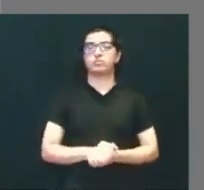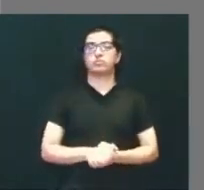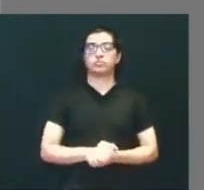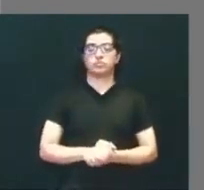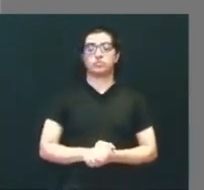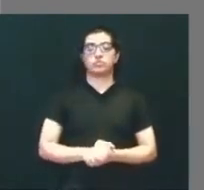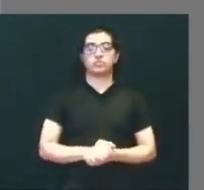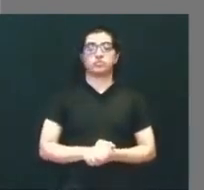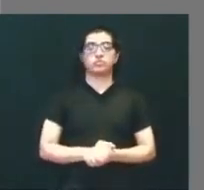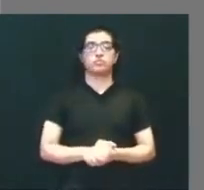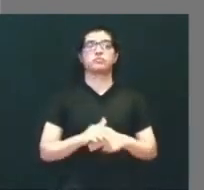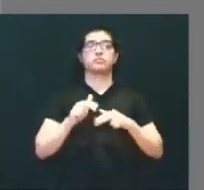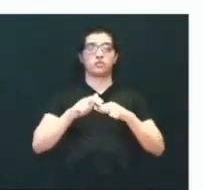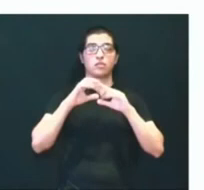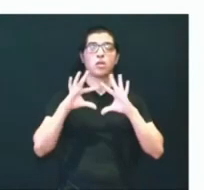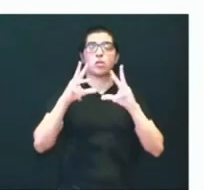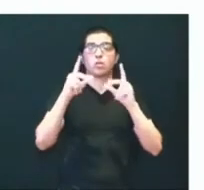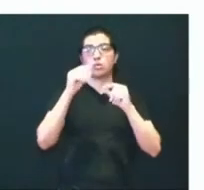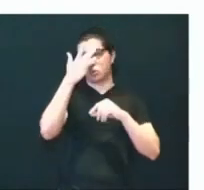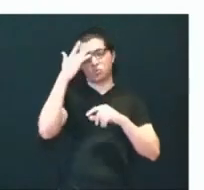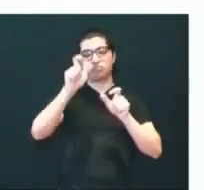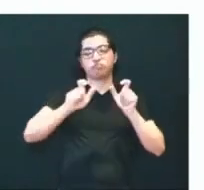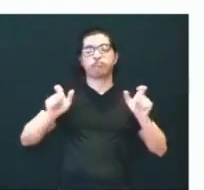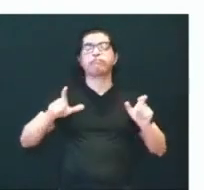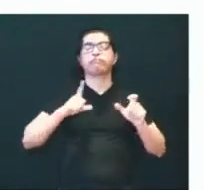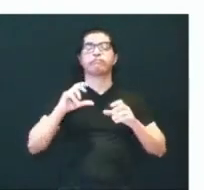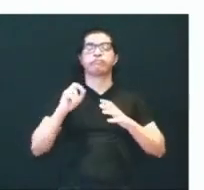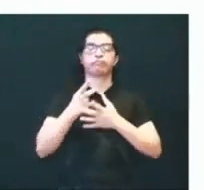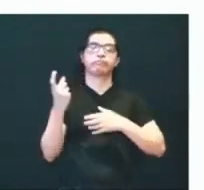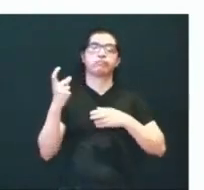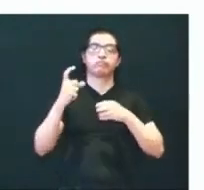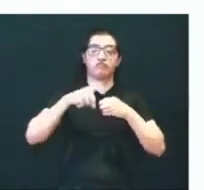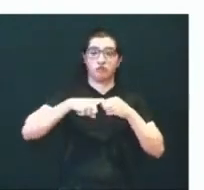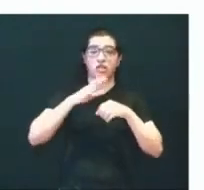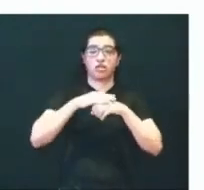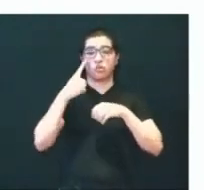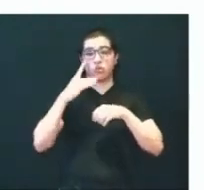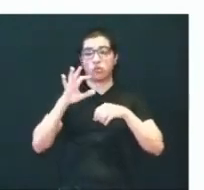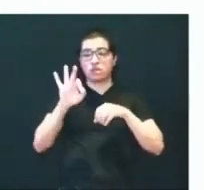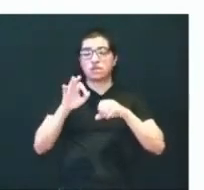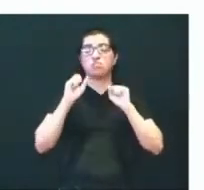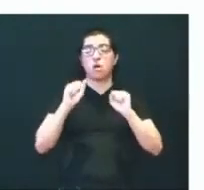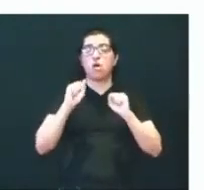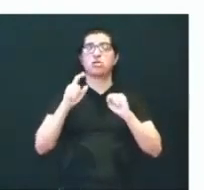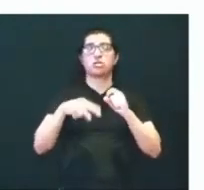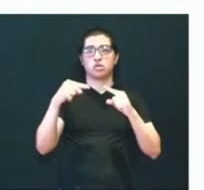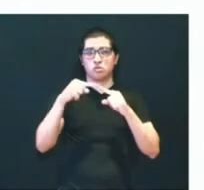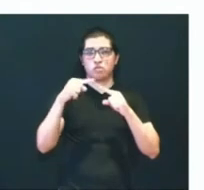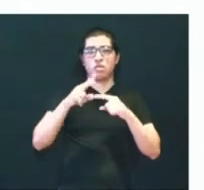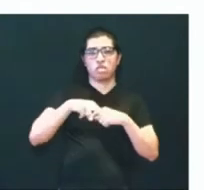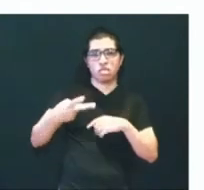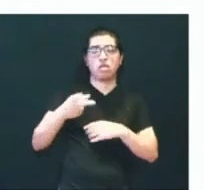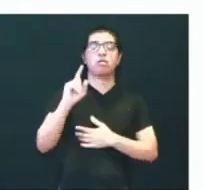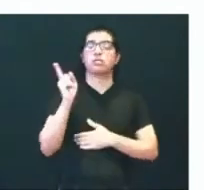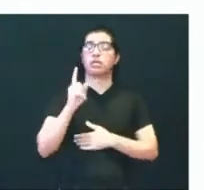Aí, todo paciente que tem risco de recidiva vai para o transplante? Não. Eu tenho que saber quais